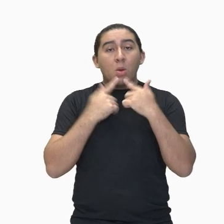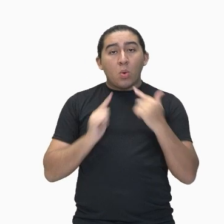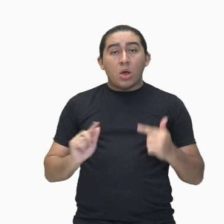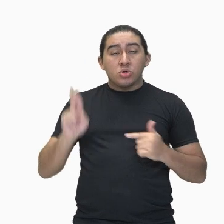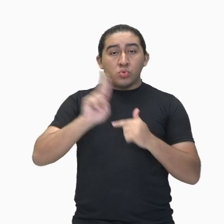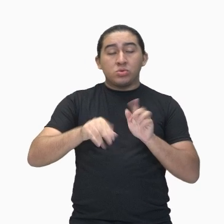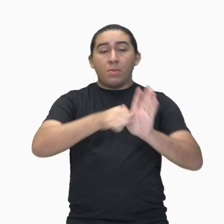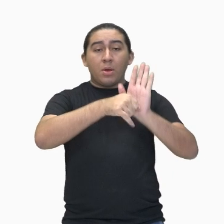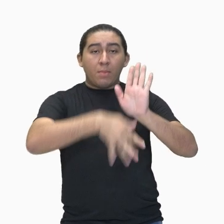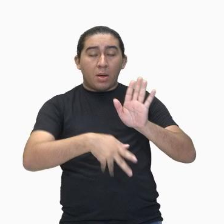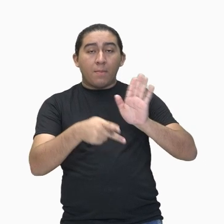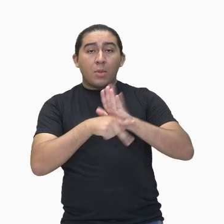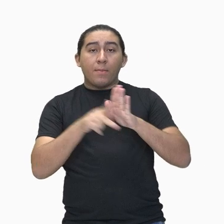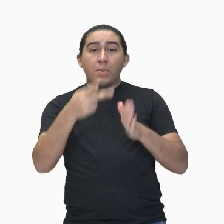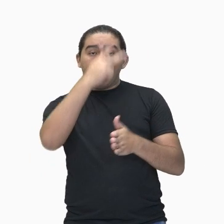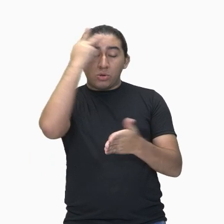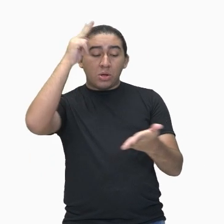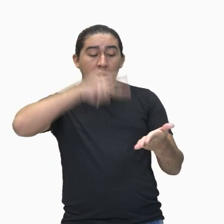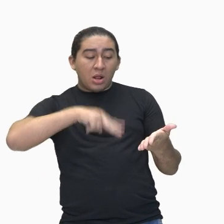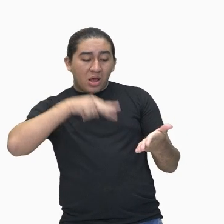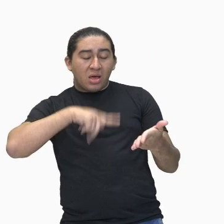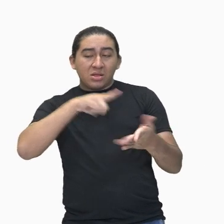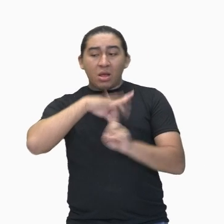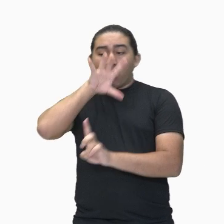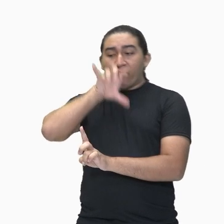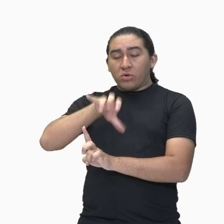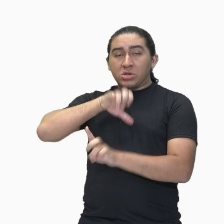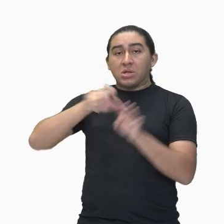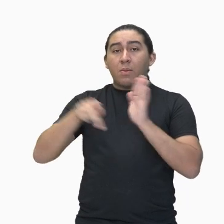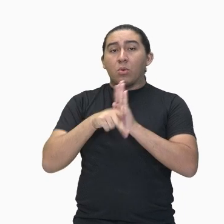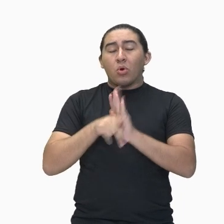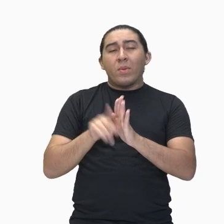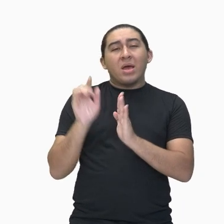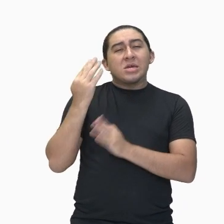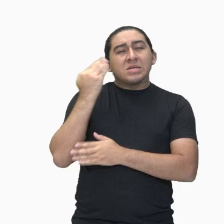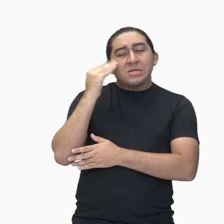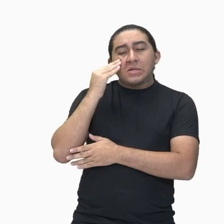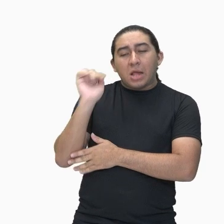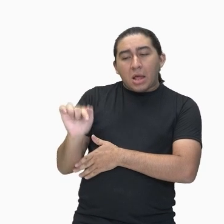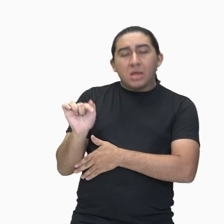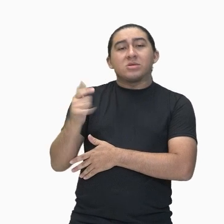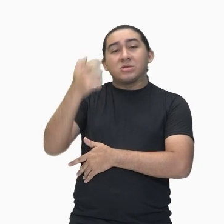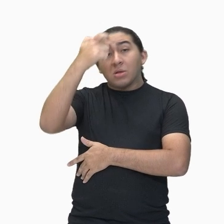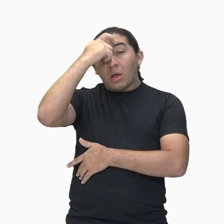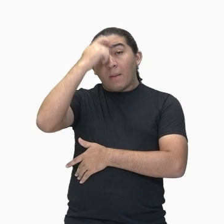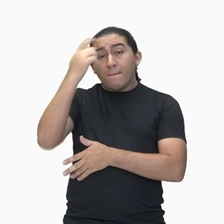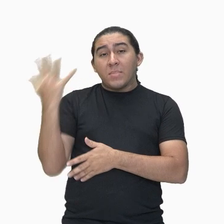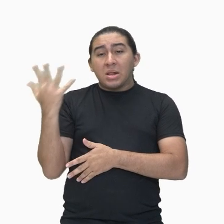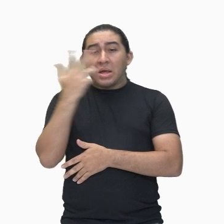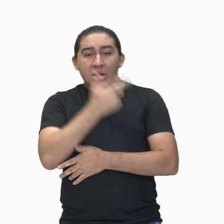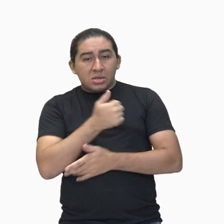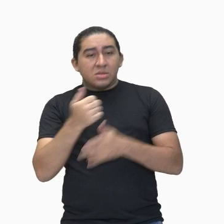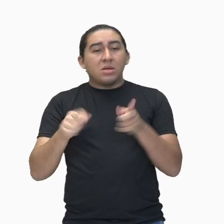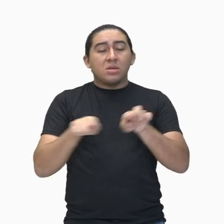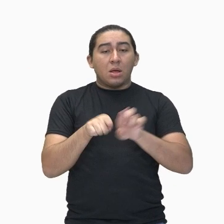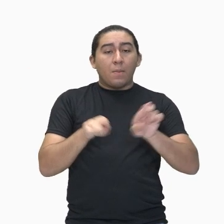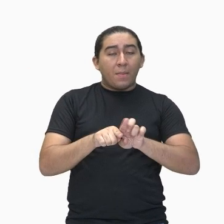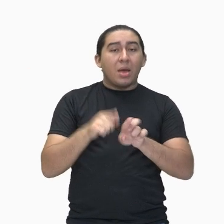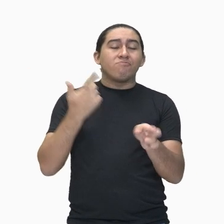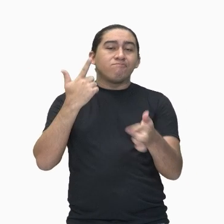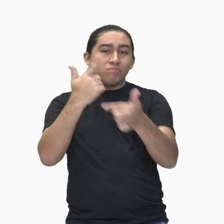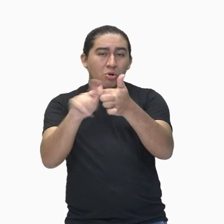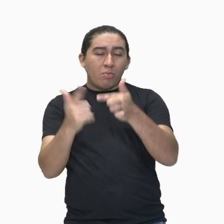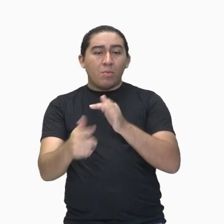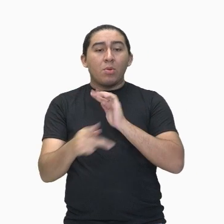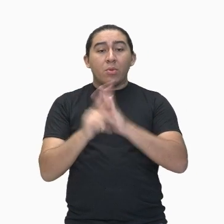para persuadir o leitor e convencê-lo da instabilidade da beleza e da felicidade. Muito